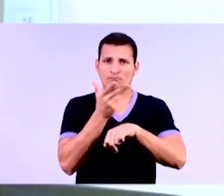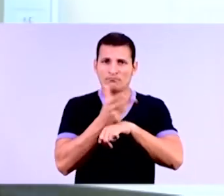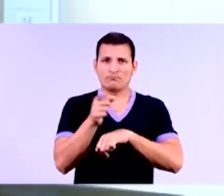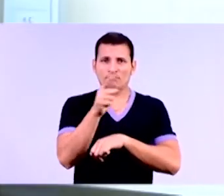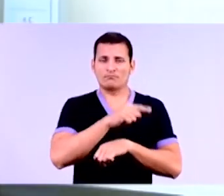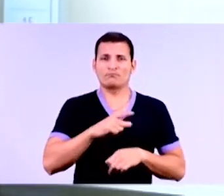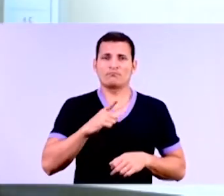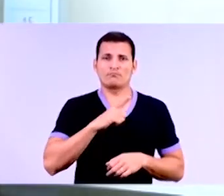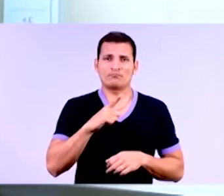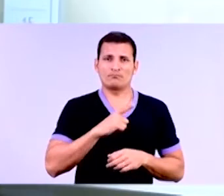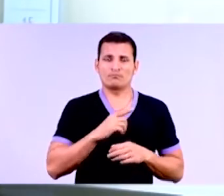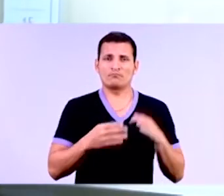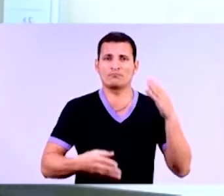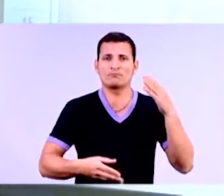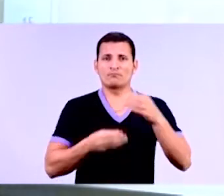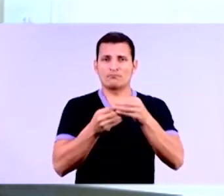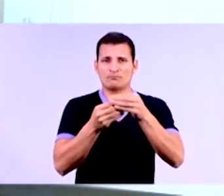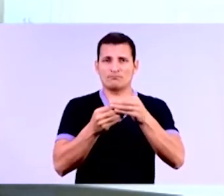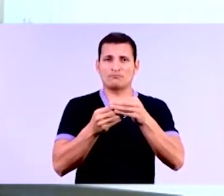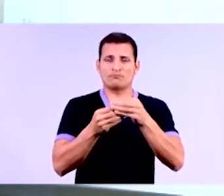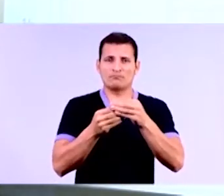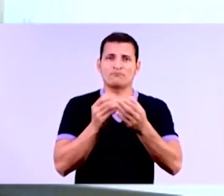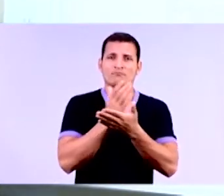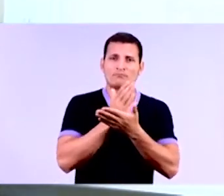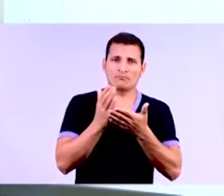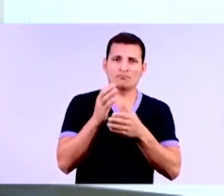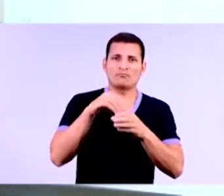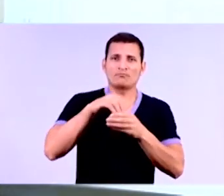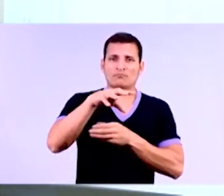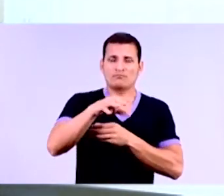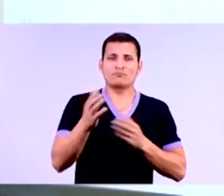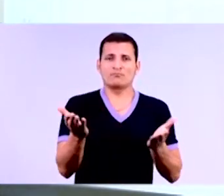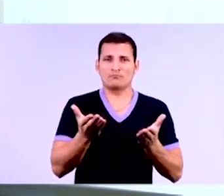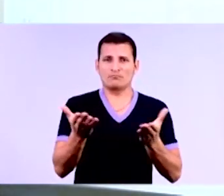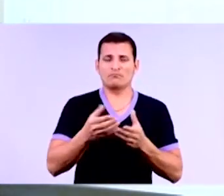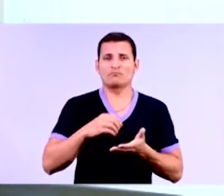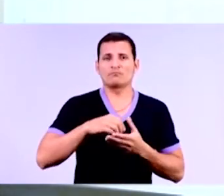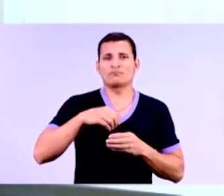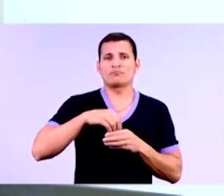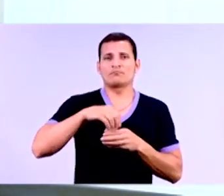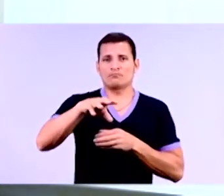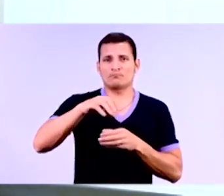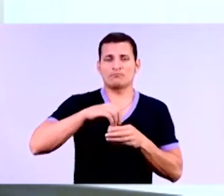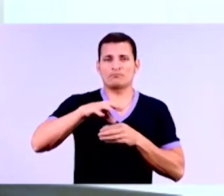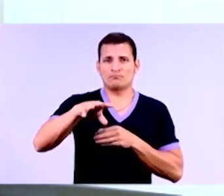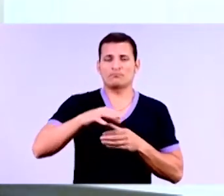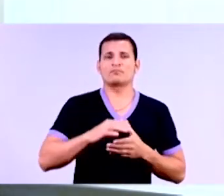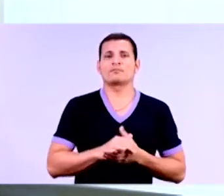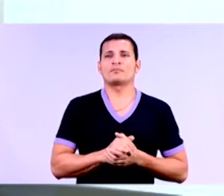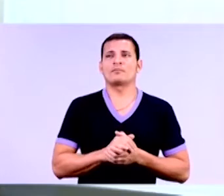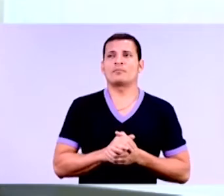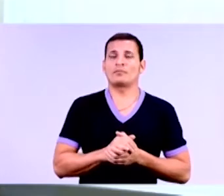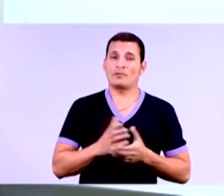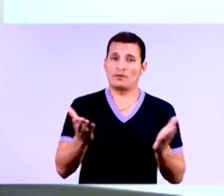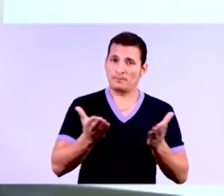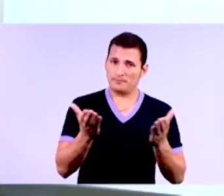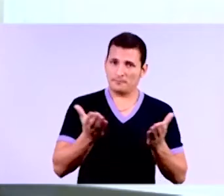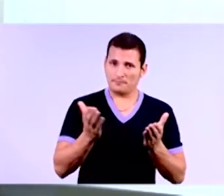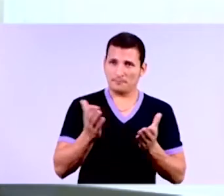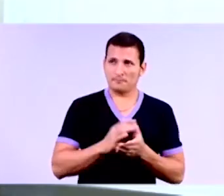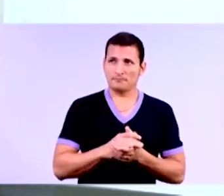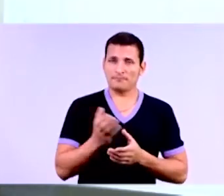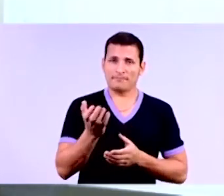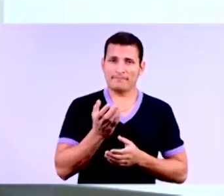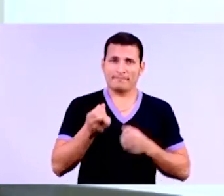vão ter uma complementação desses conteúdos que nós estamos passando para vocês aqui. Bem, agora nós queremos falar um pouquinho sobre